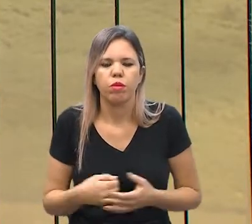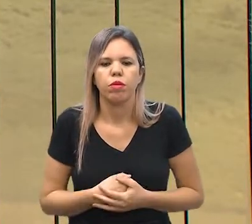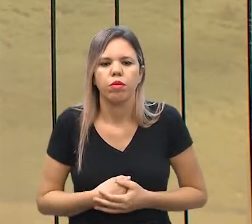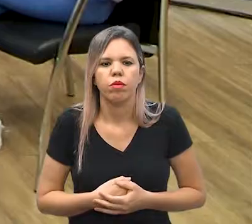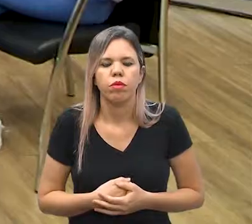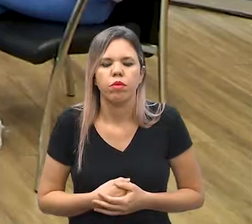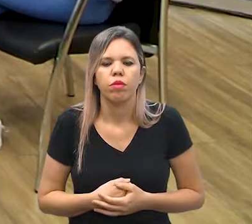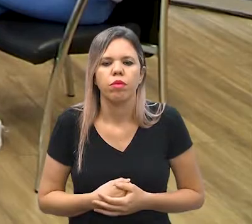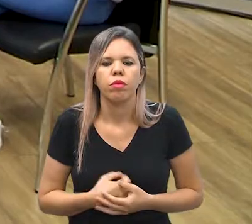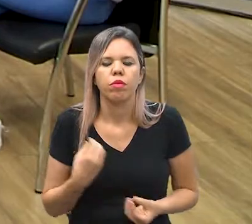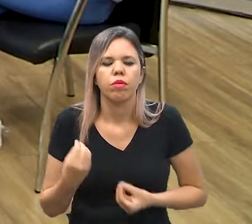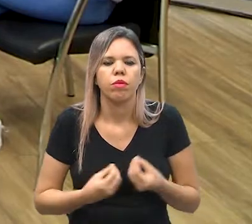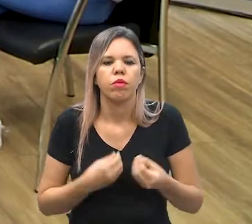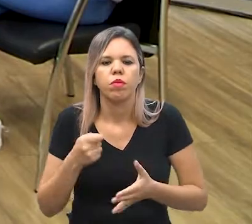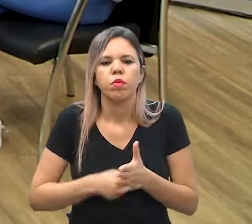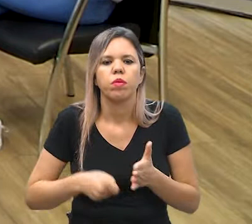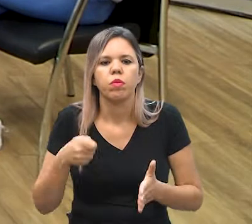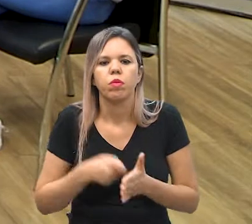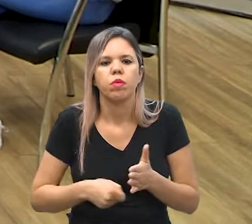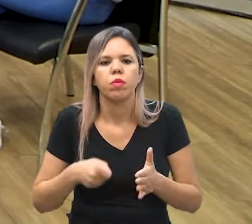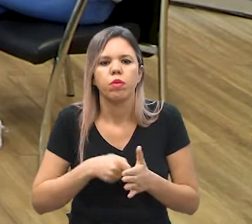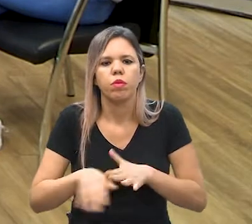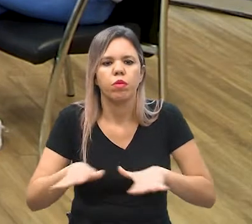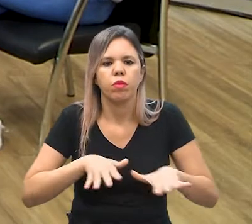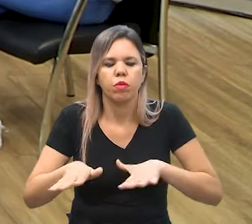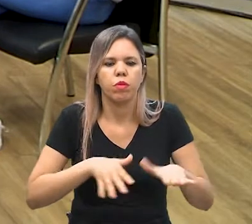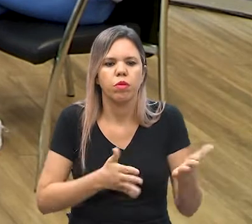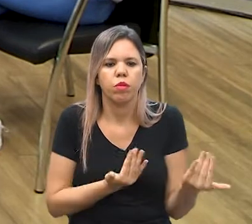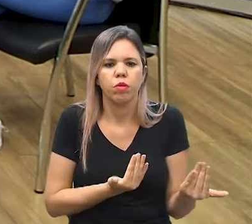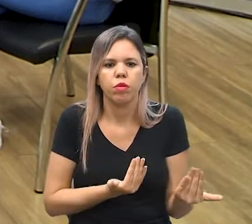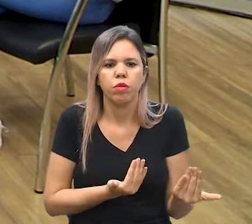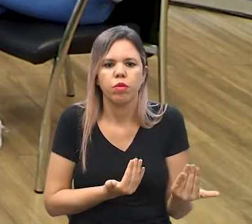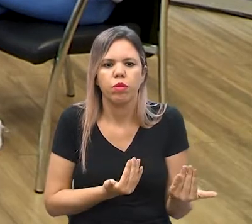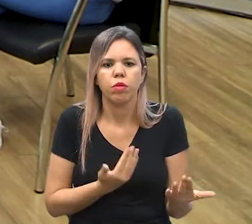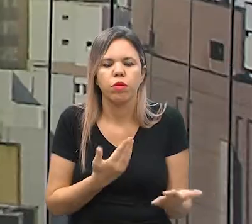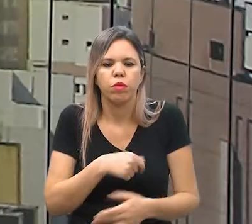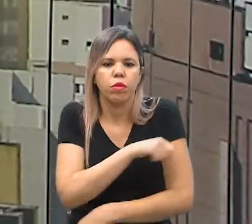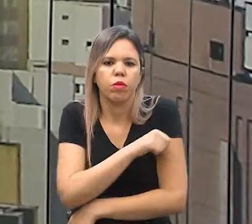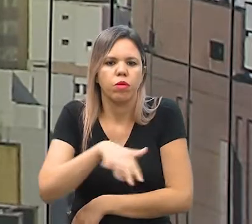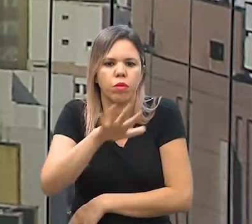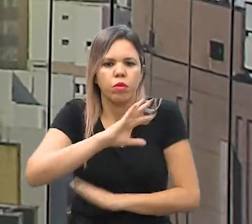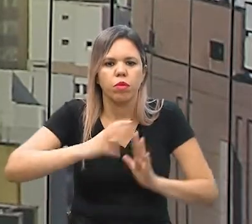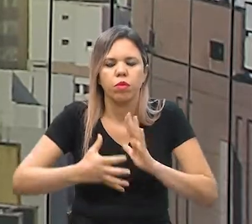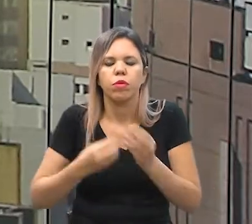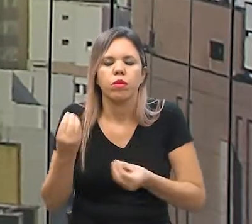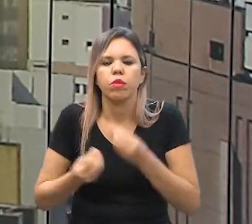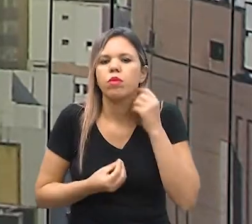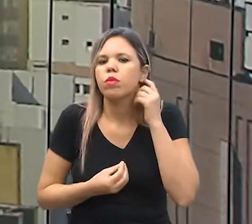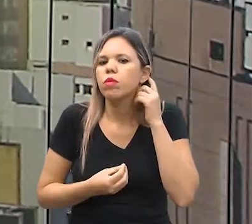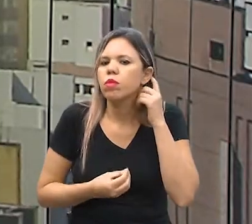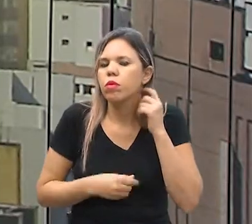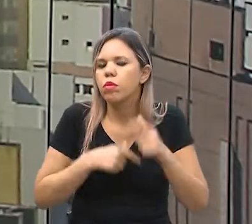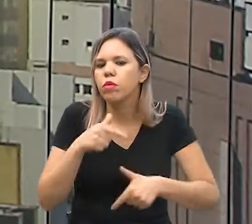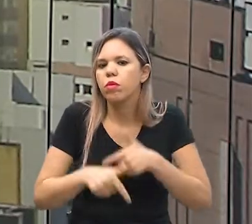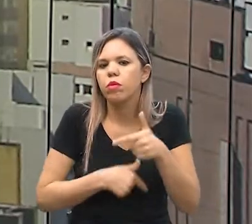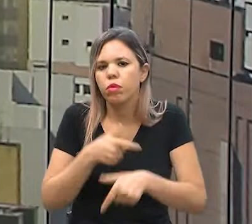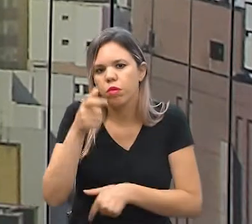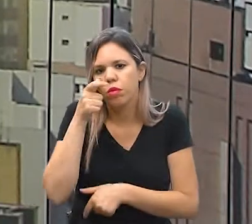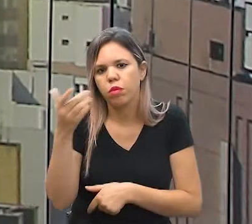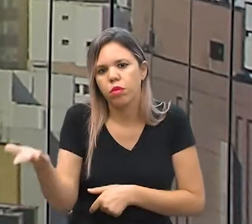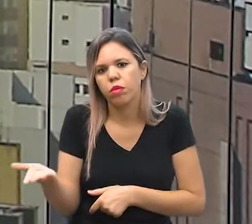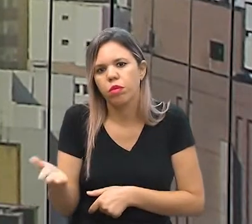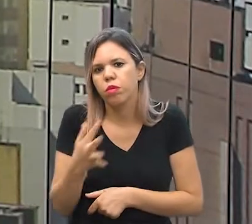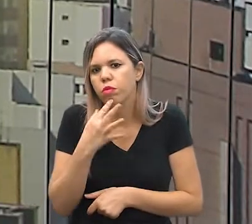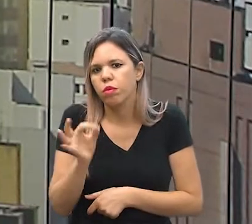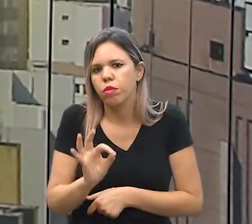parlamento. Como que é a militância no movimento da juventude e estudantil do partido? Como é que é esse trabalho, para quem está nos